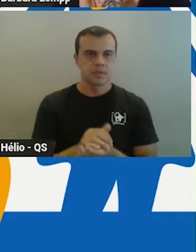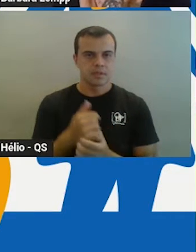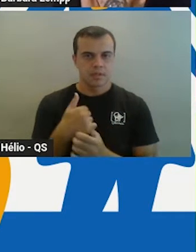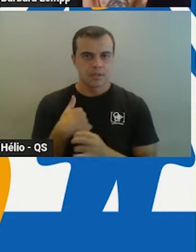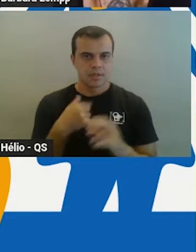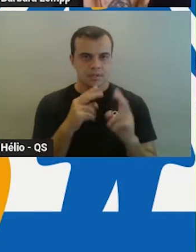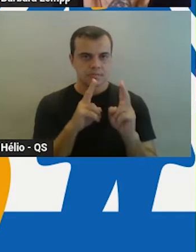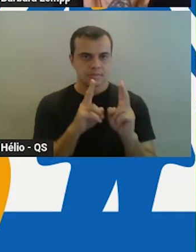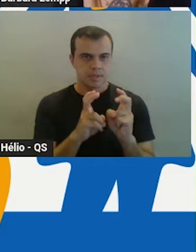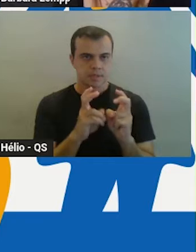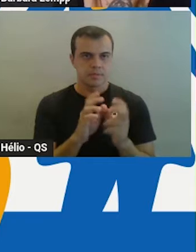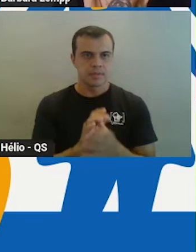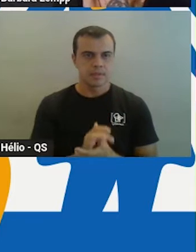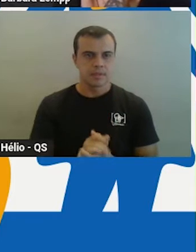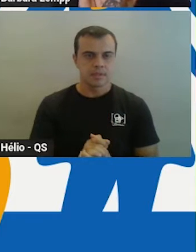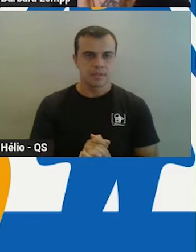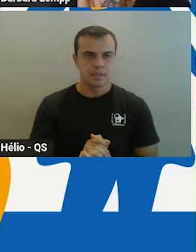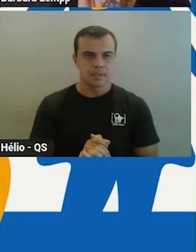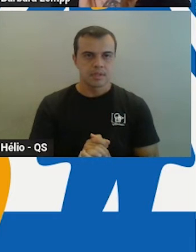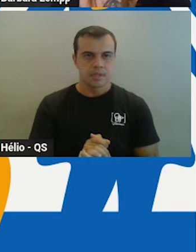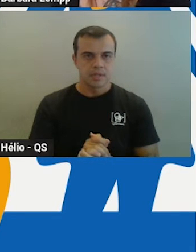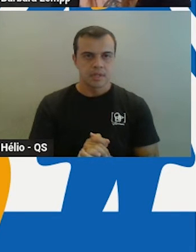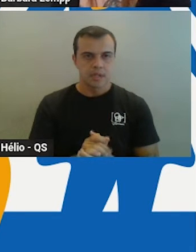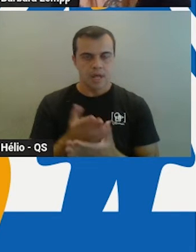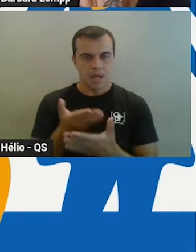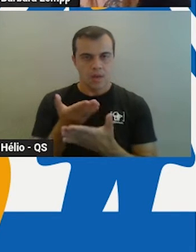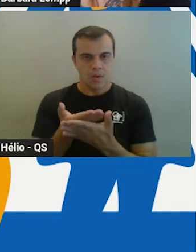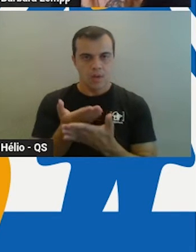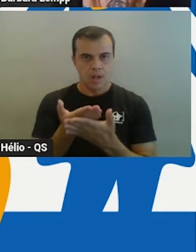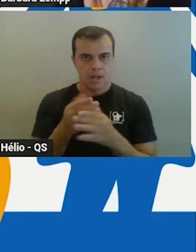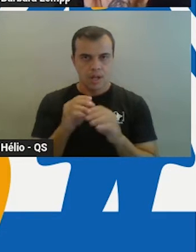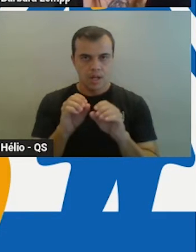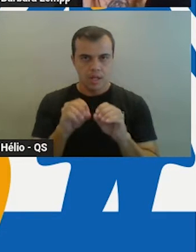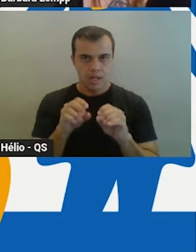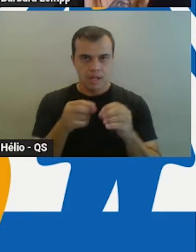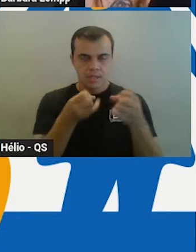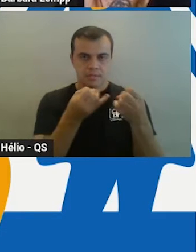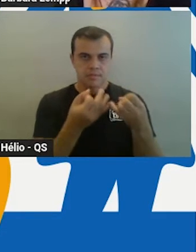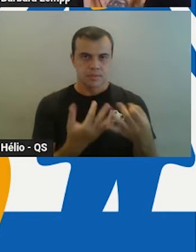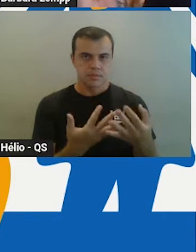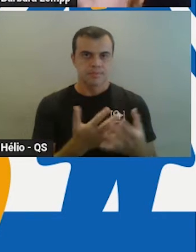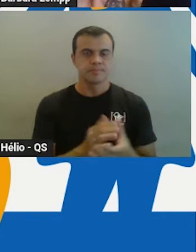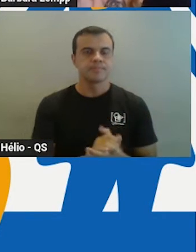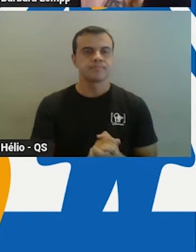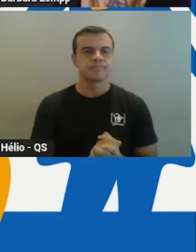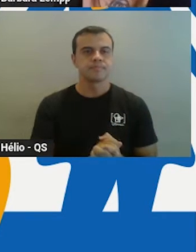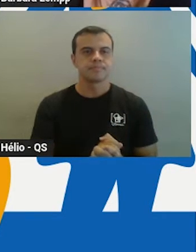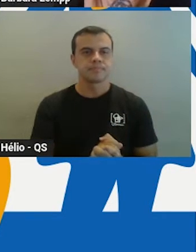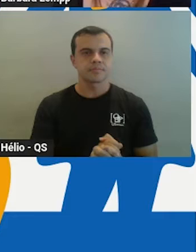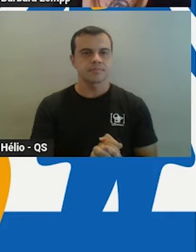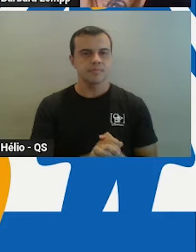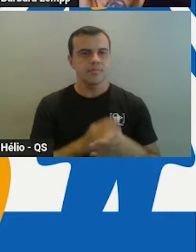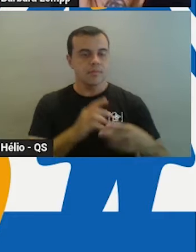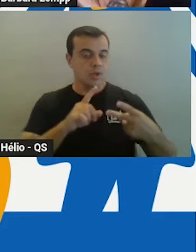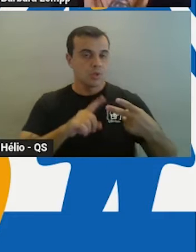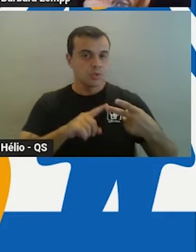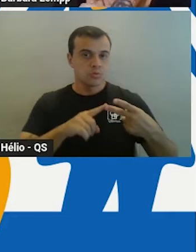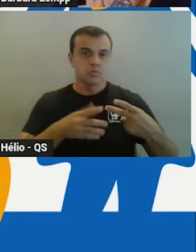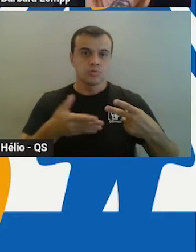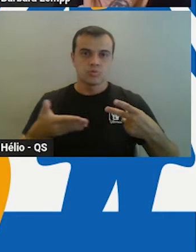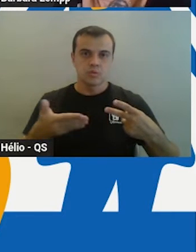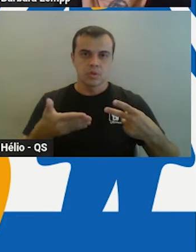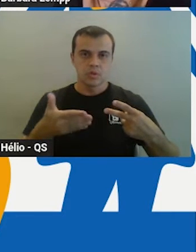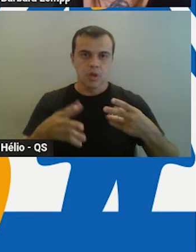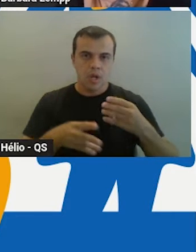sobre a aula que a gente estava passando agora, né? O segundo episódio hoje, um